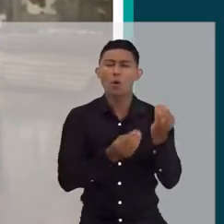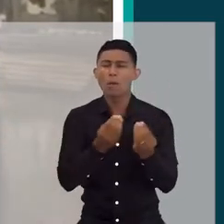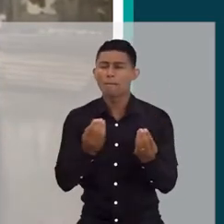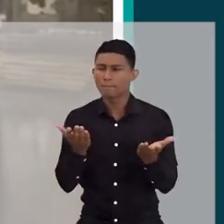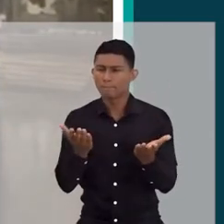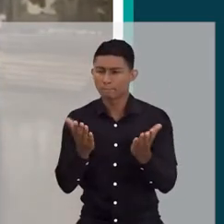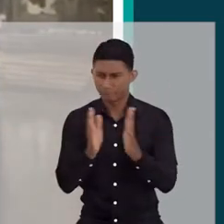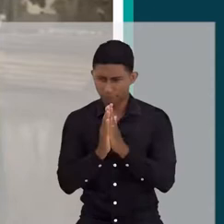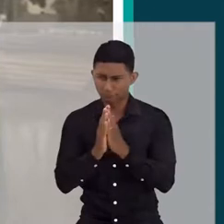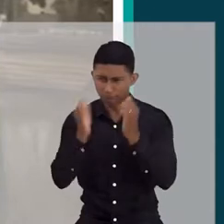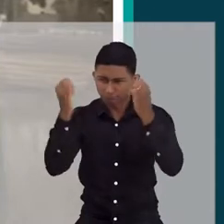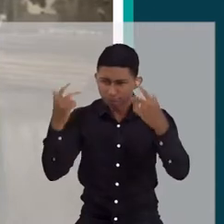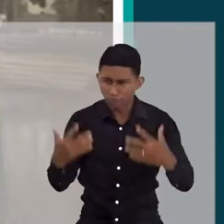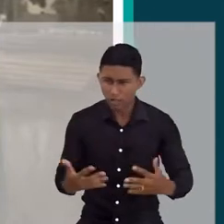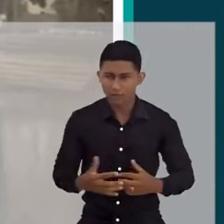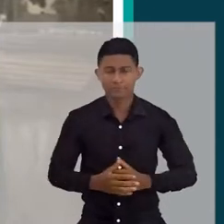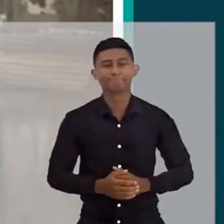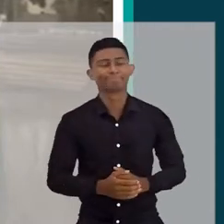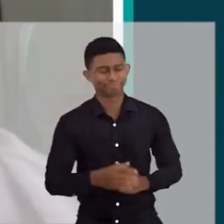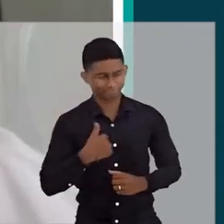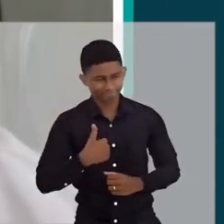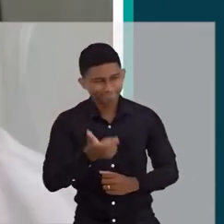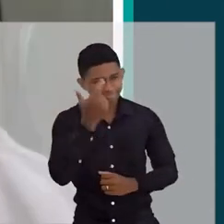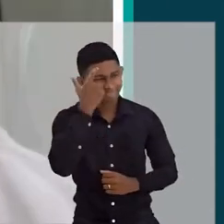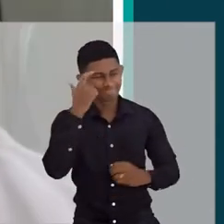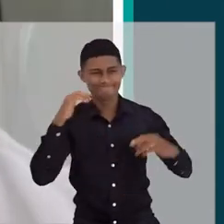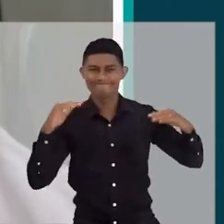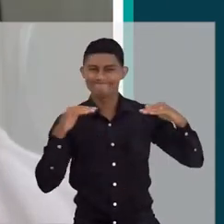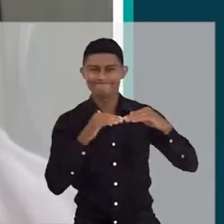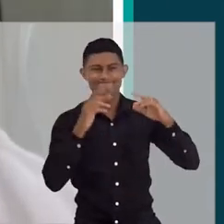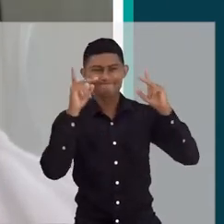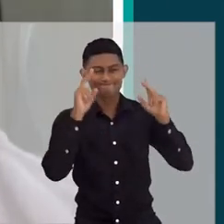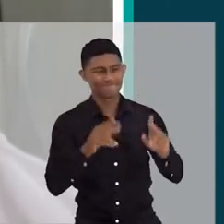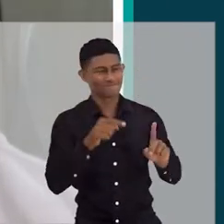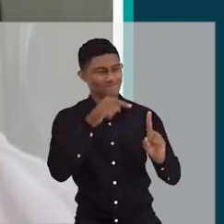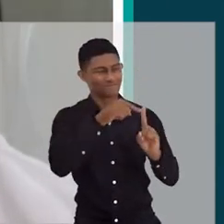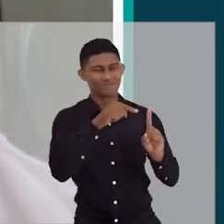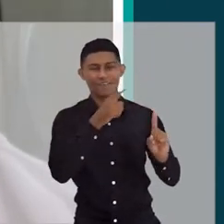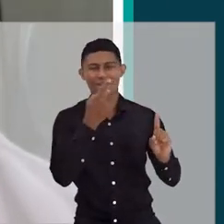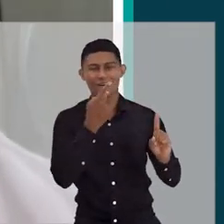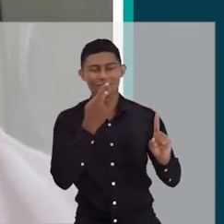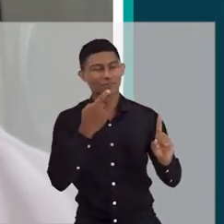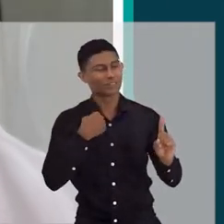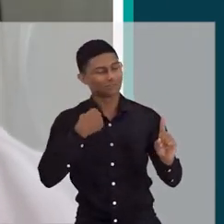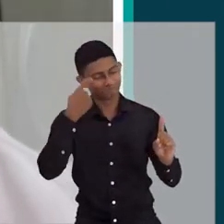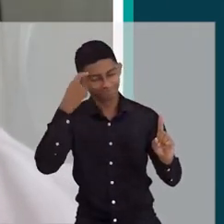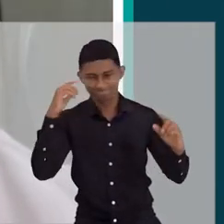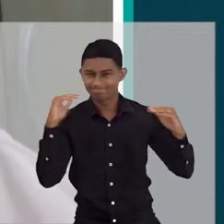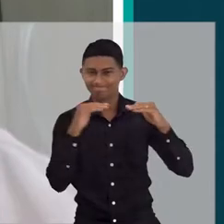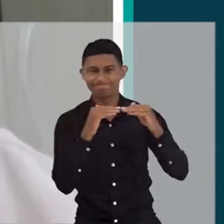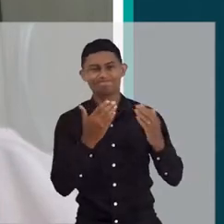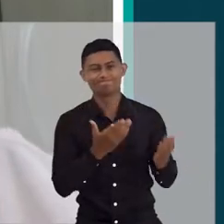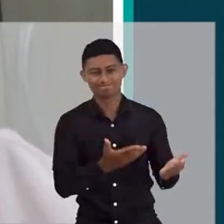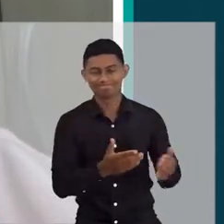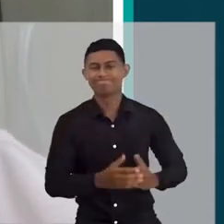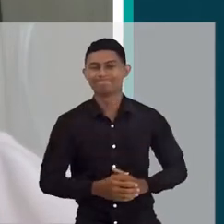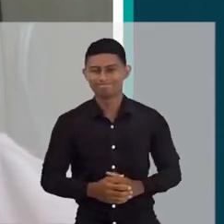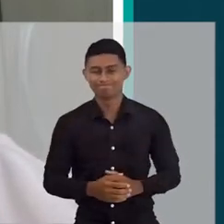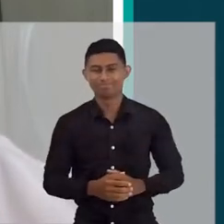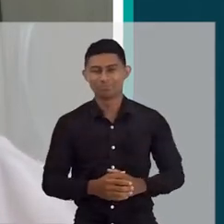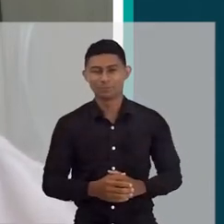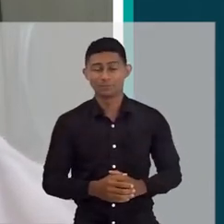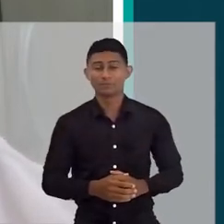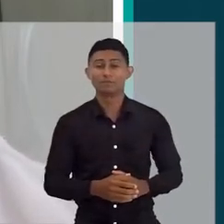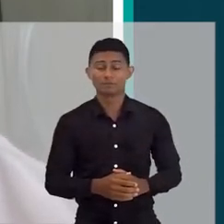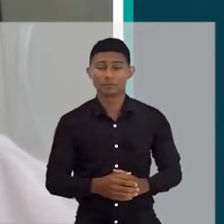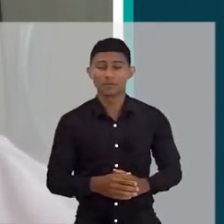Enfim, fala aí para a gente. Então, eu concordo com o que a Guinalda falou, de que